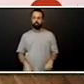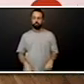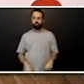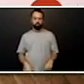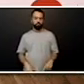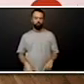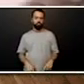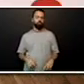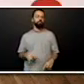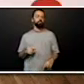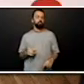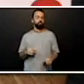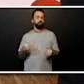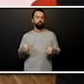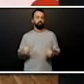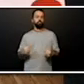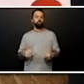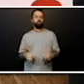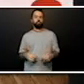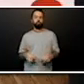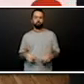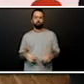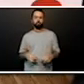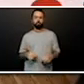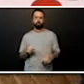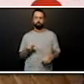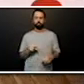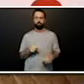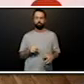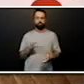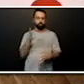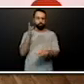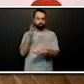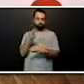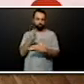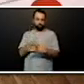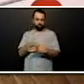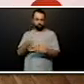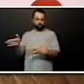Ele pode ser ponto de referência.